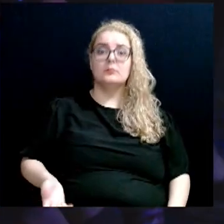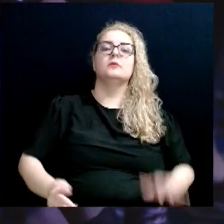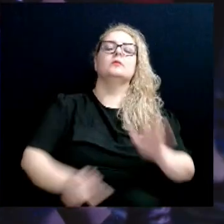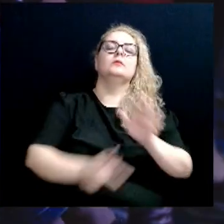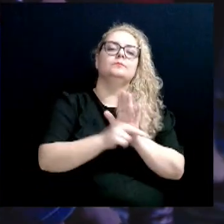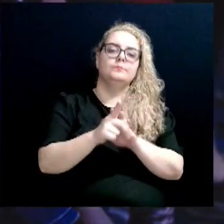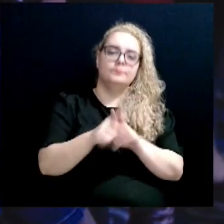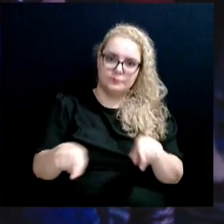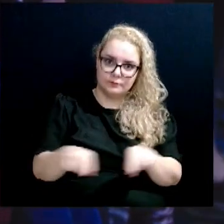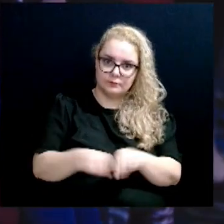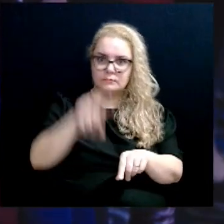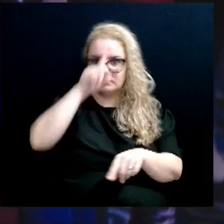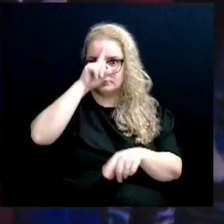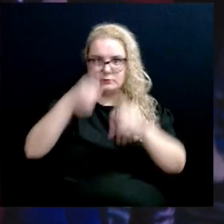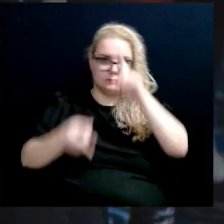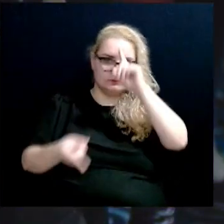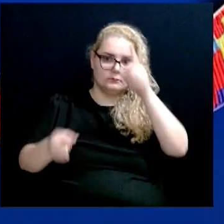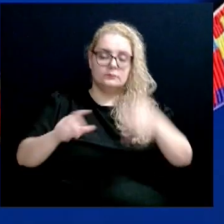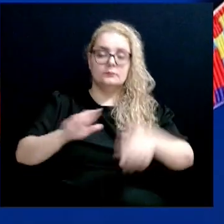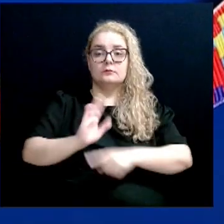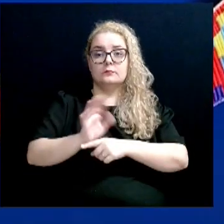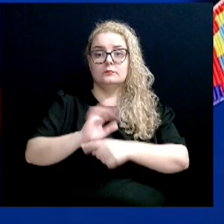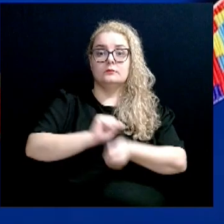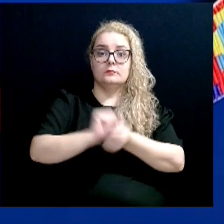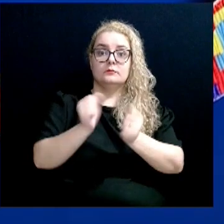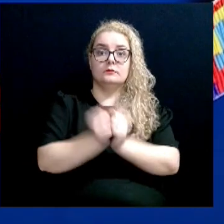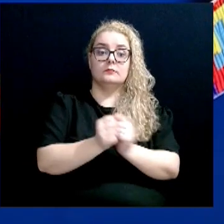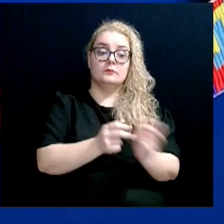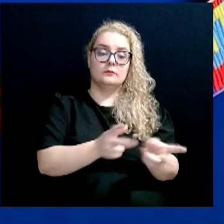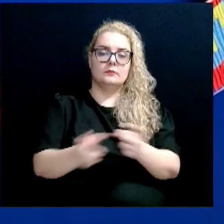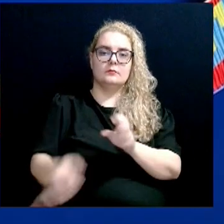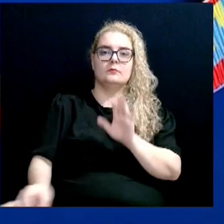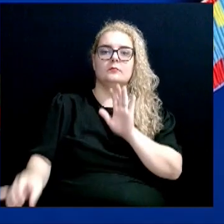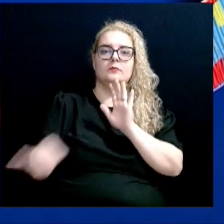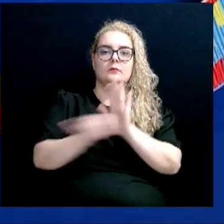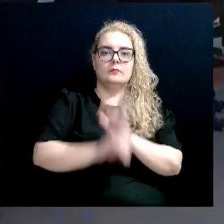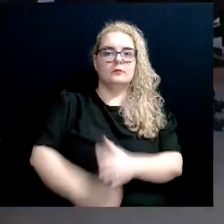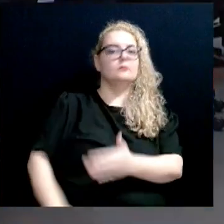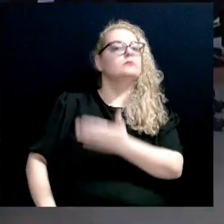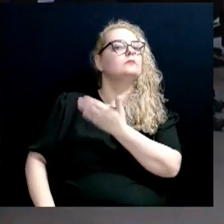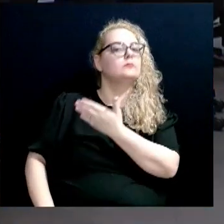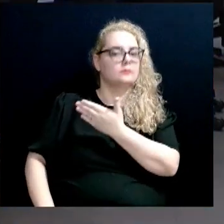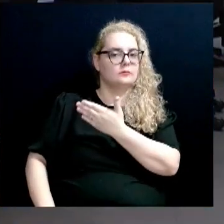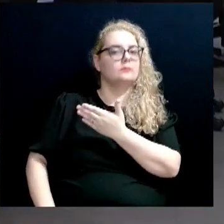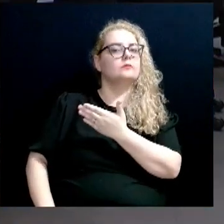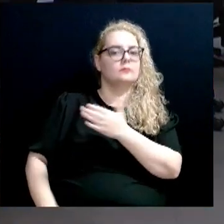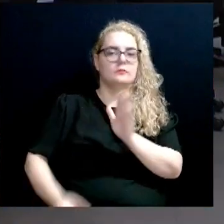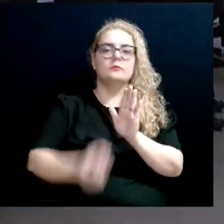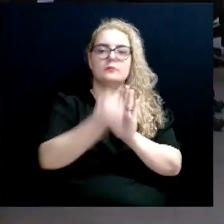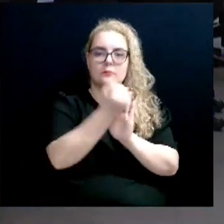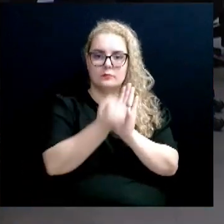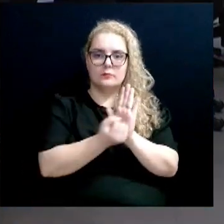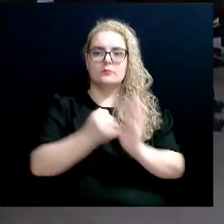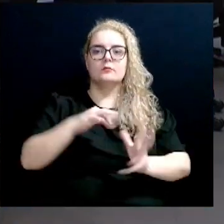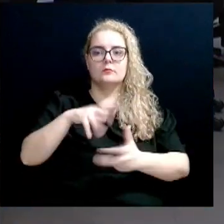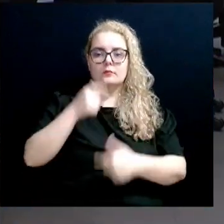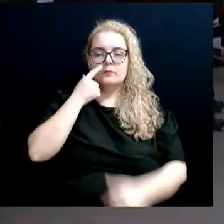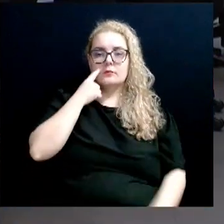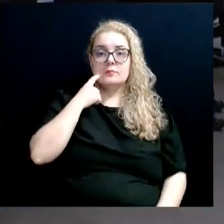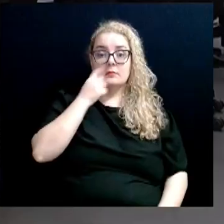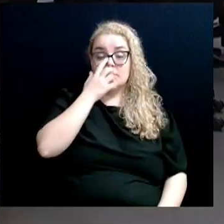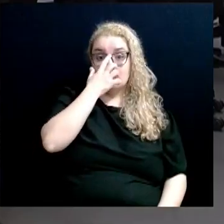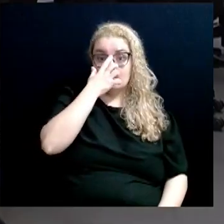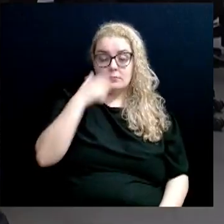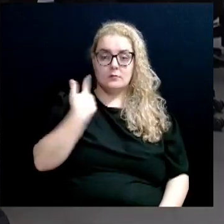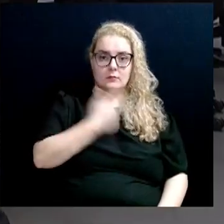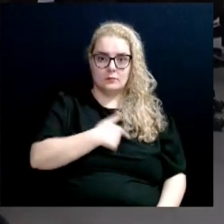sessões adaptadas sejam identificadas com o símbolo mundial do espectro autista. Esse dia que estamos propondo na lei